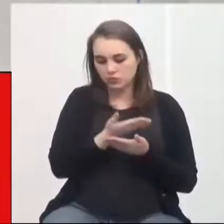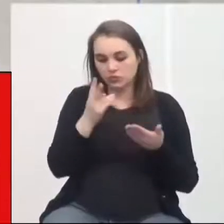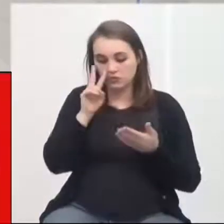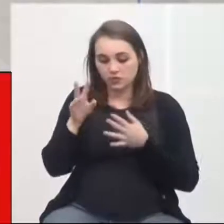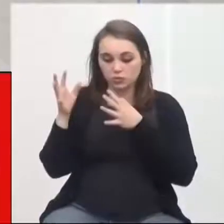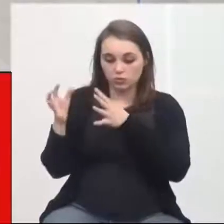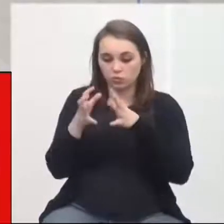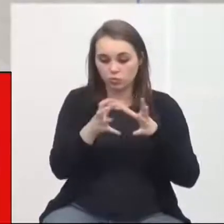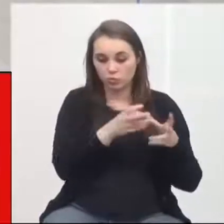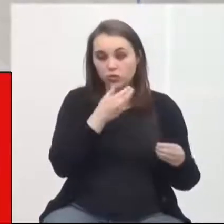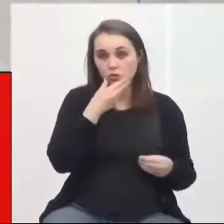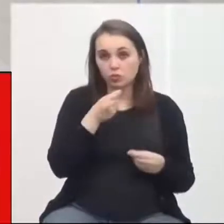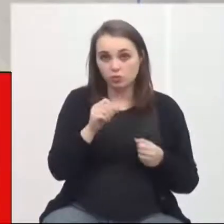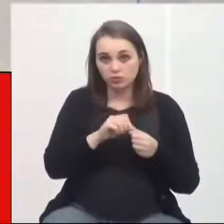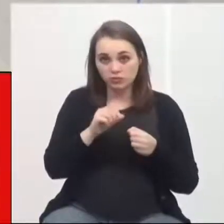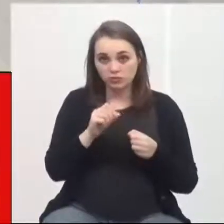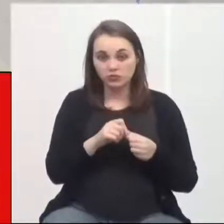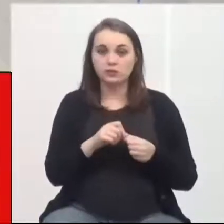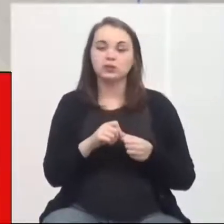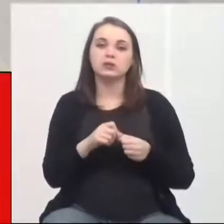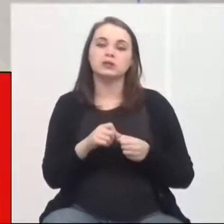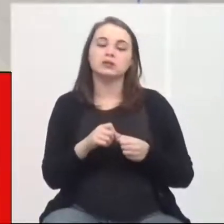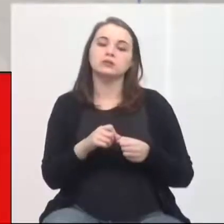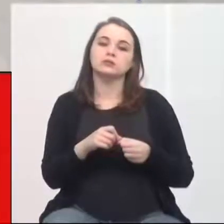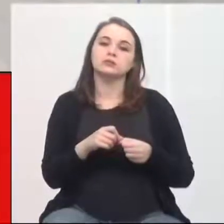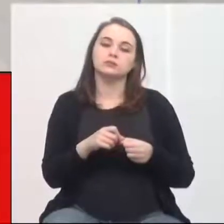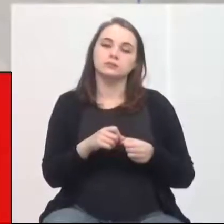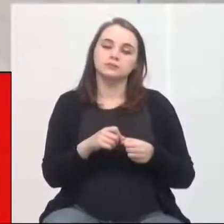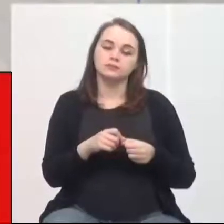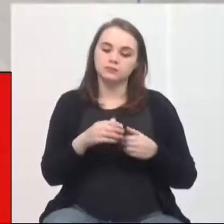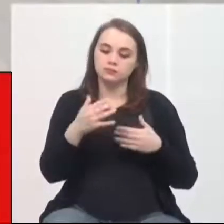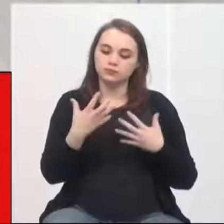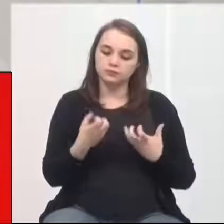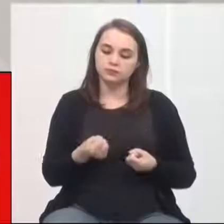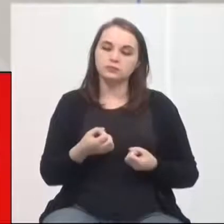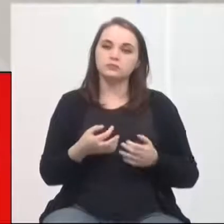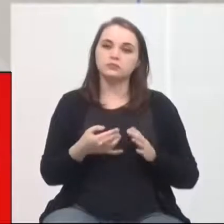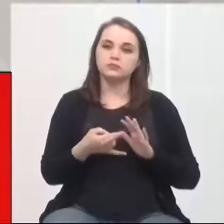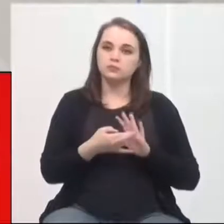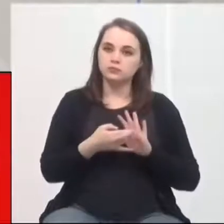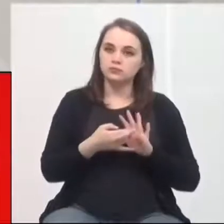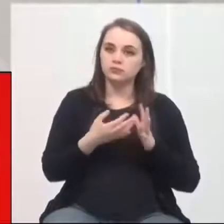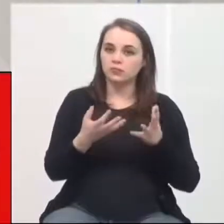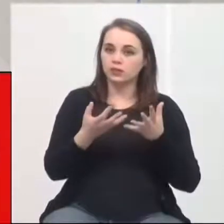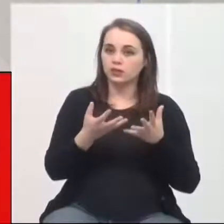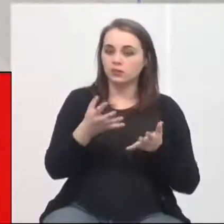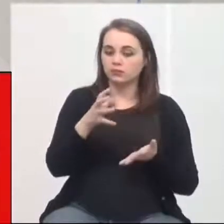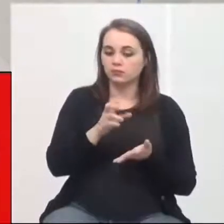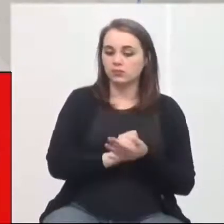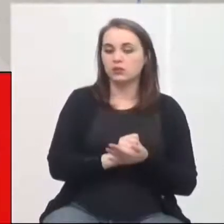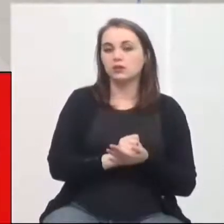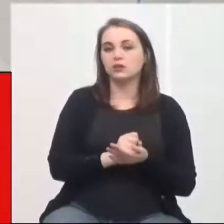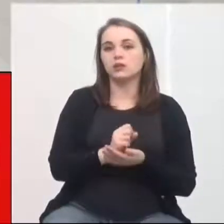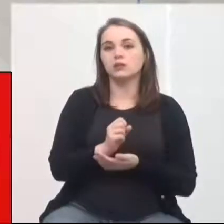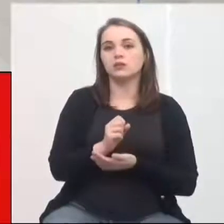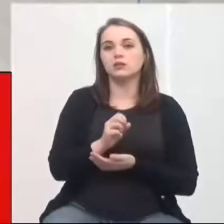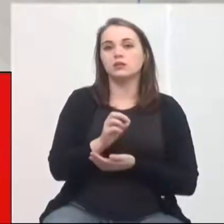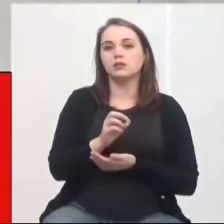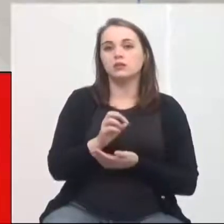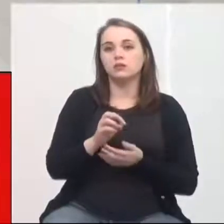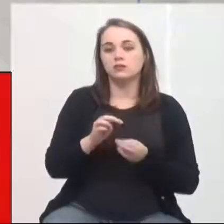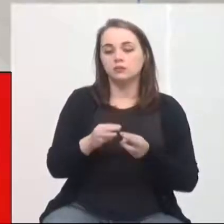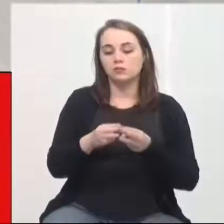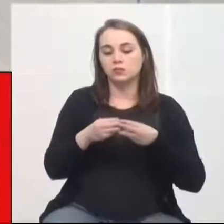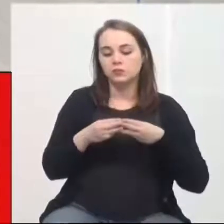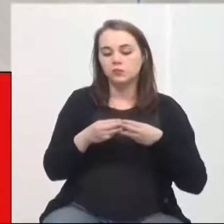exposto, ouvindo o plenário e atendidas as formalidades regimentais, e queremos pelo envio de presente moção